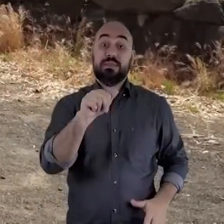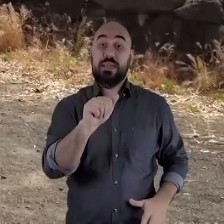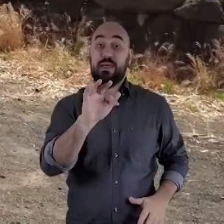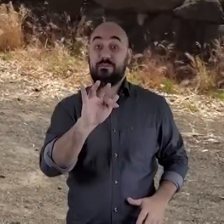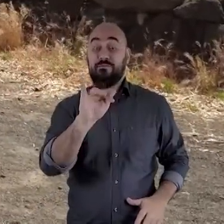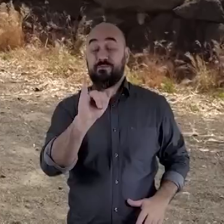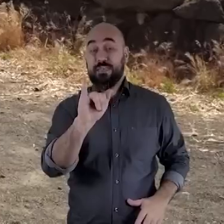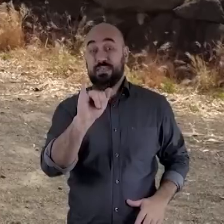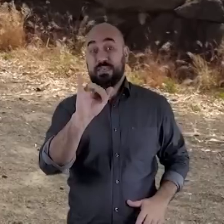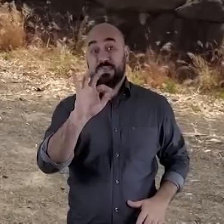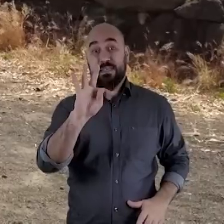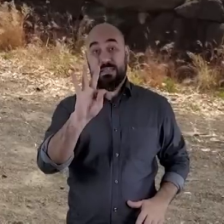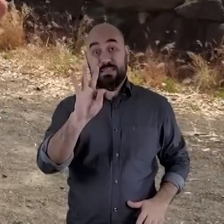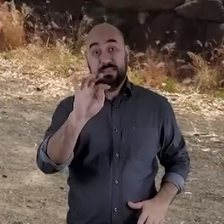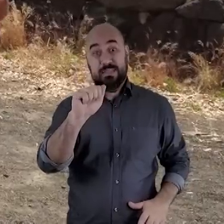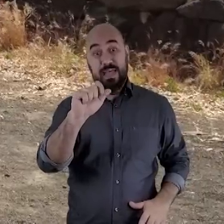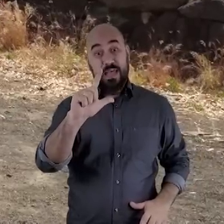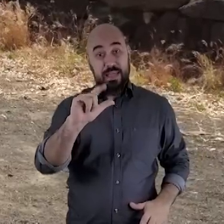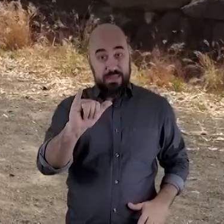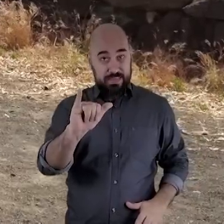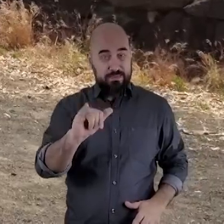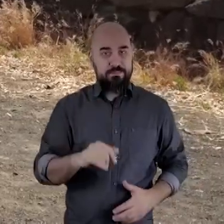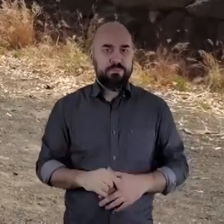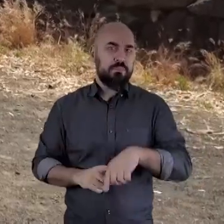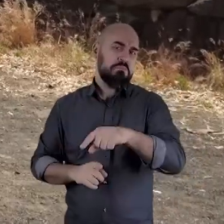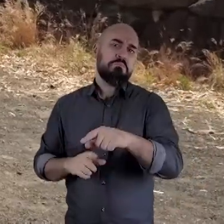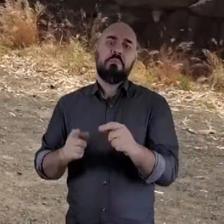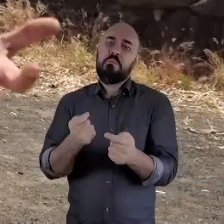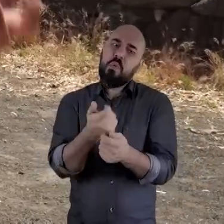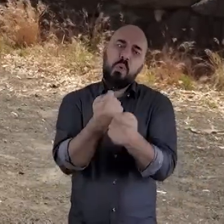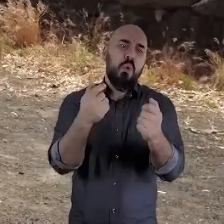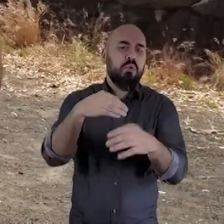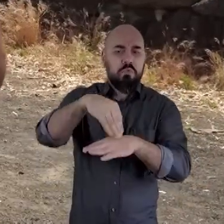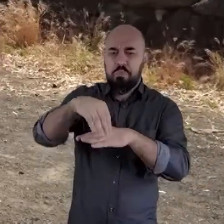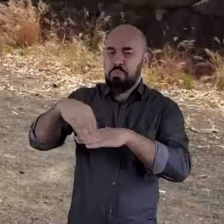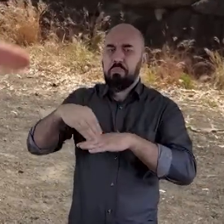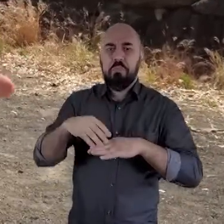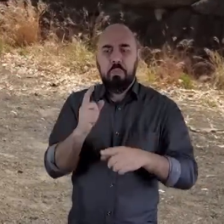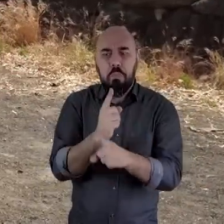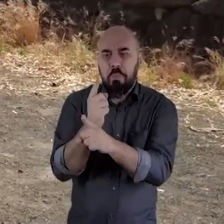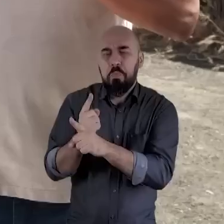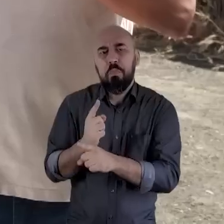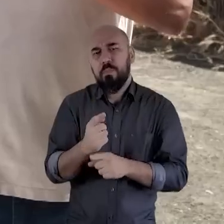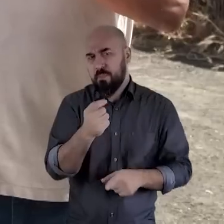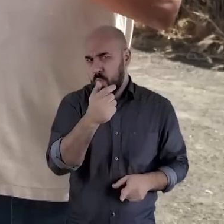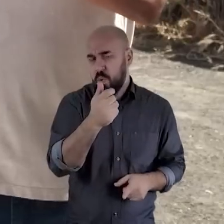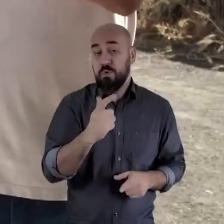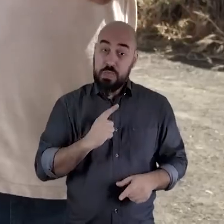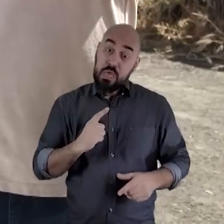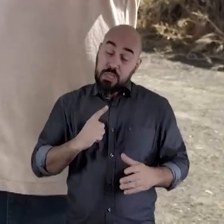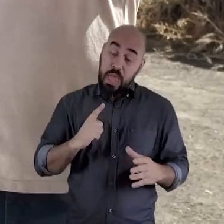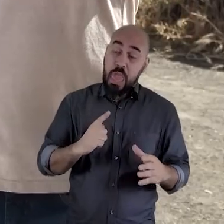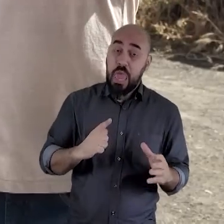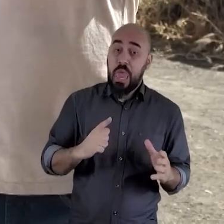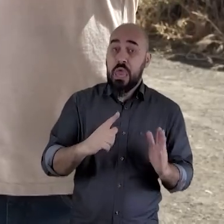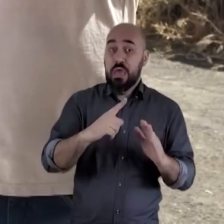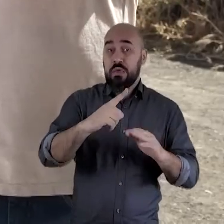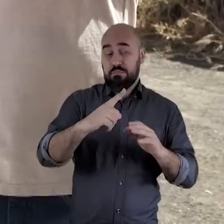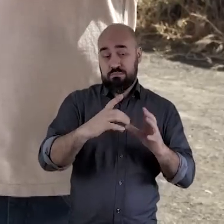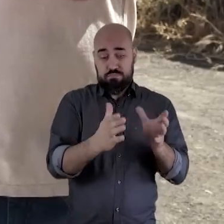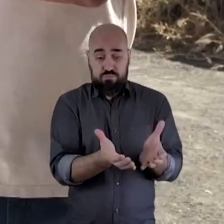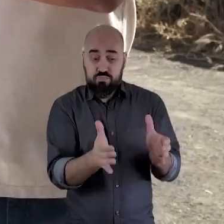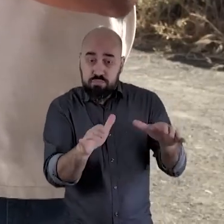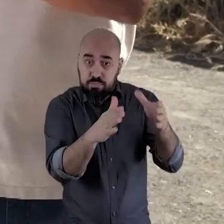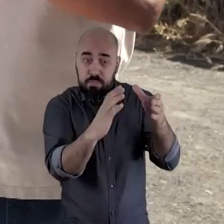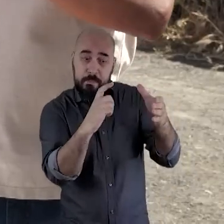nós temos pouquíssima evidência arqueológica. Encontraram, de fato, cerâmica, que indica já a presença